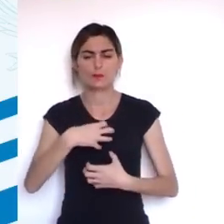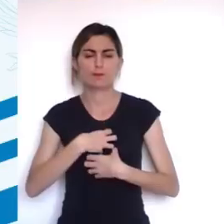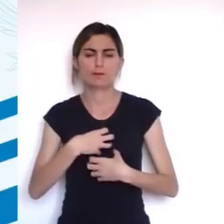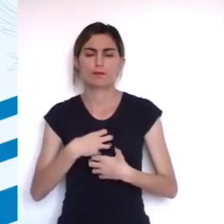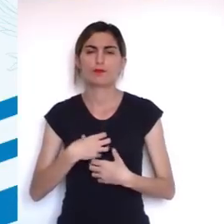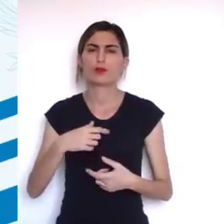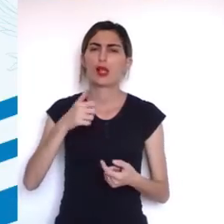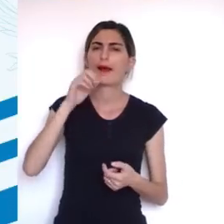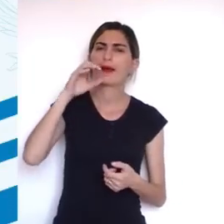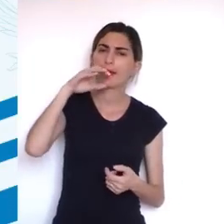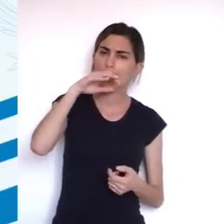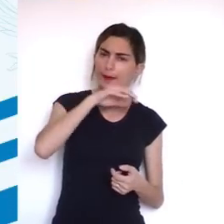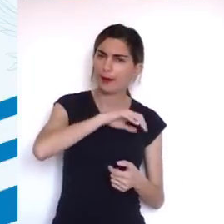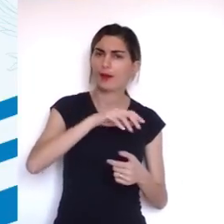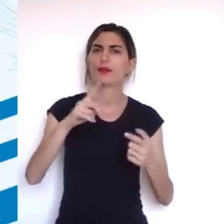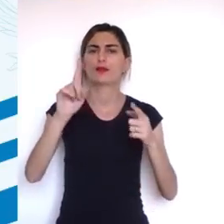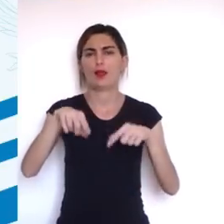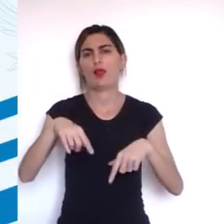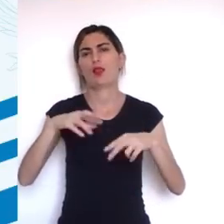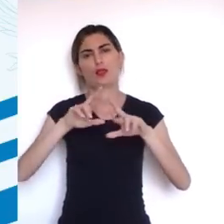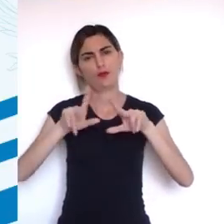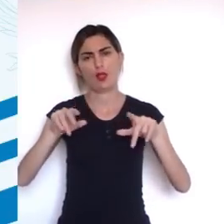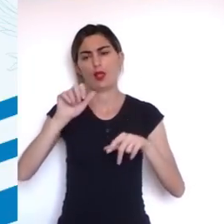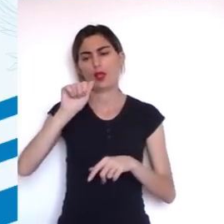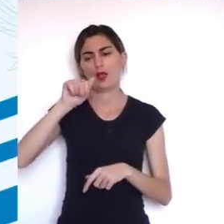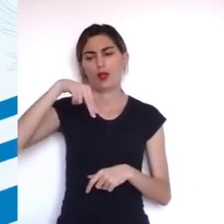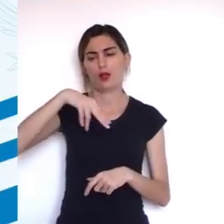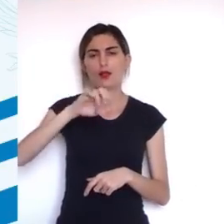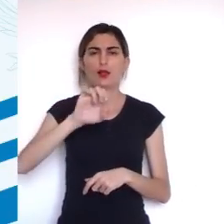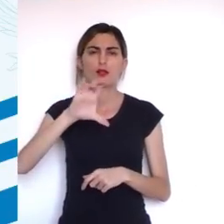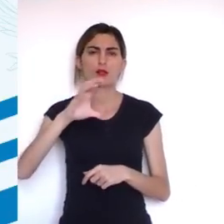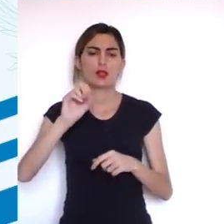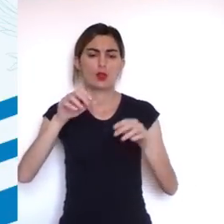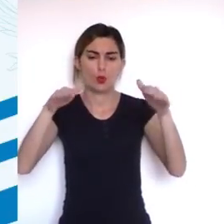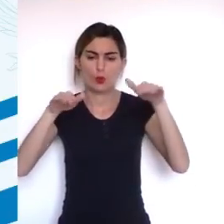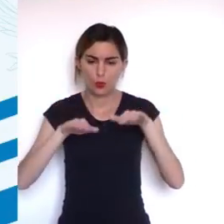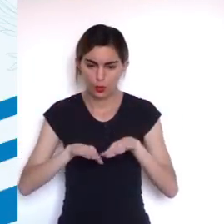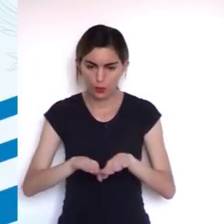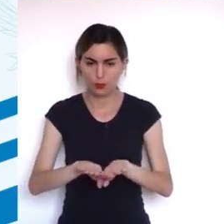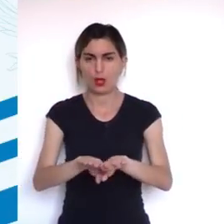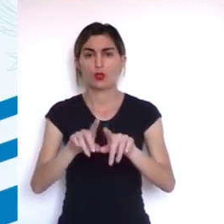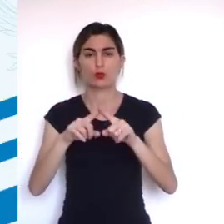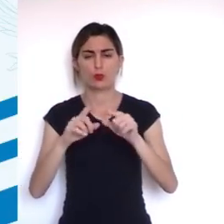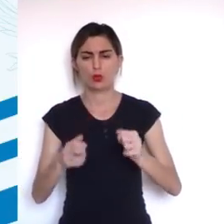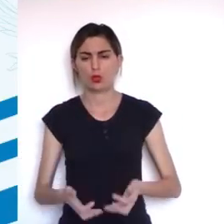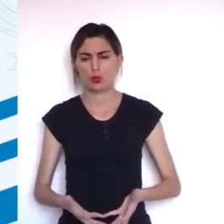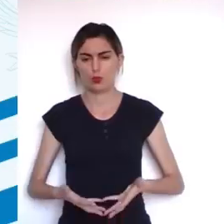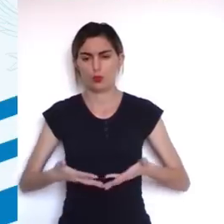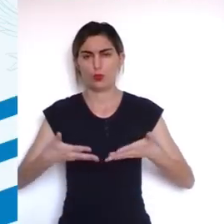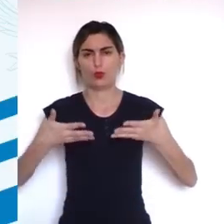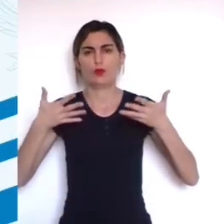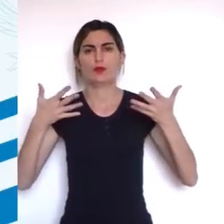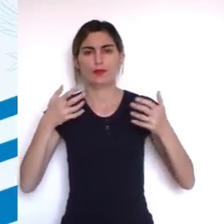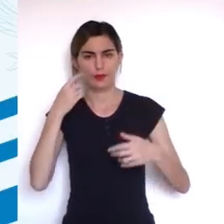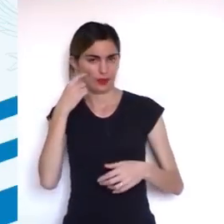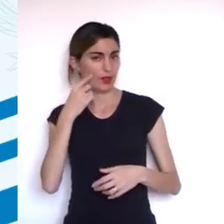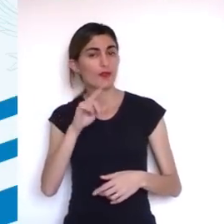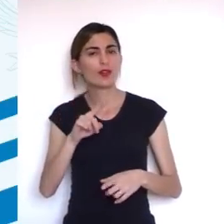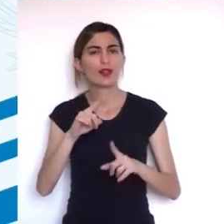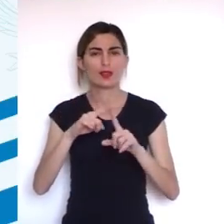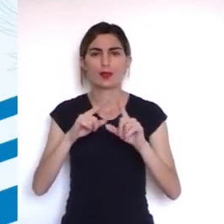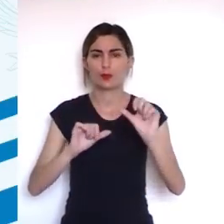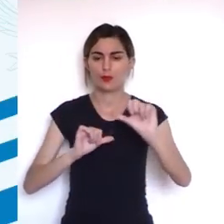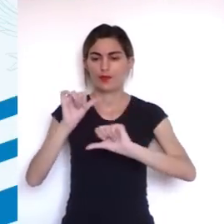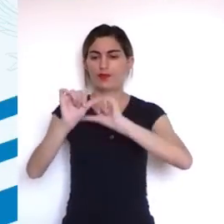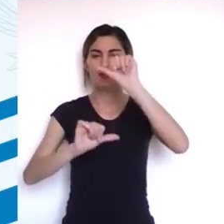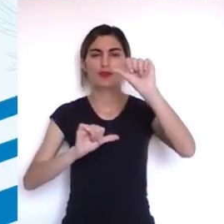Os aquecedores é que são colocados embaixo, porque o ar quente ele tem a tendência de subir. Então, esse tipo